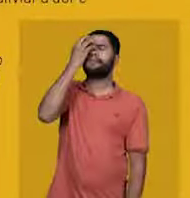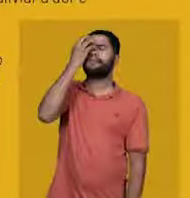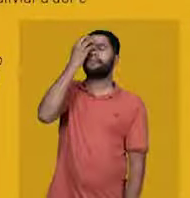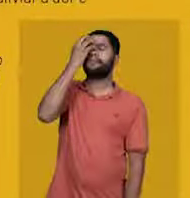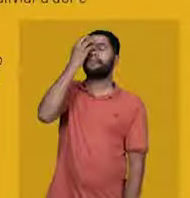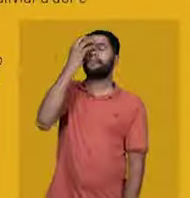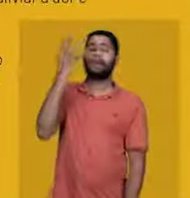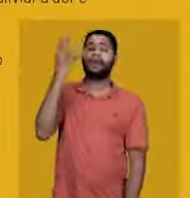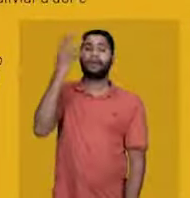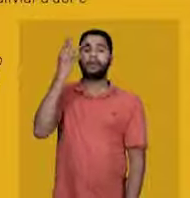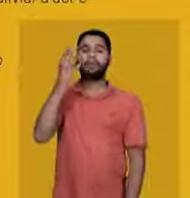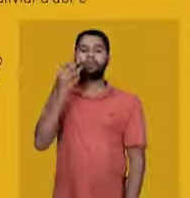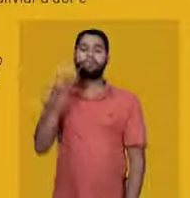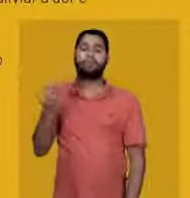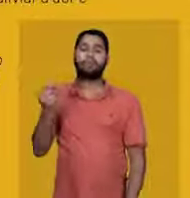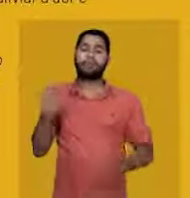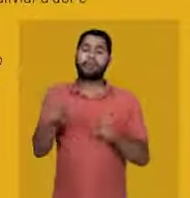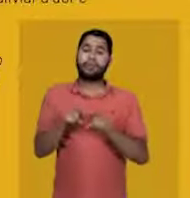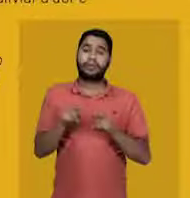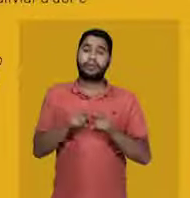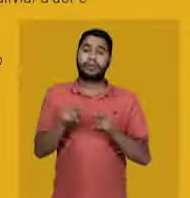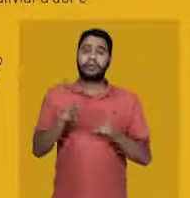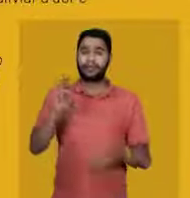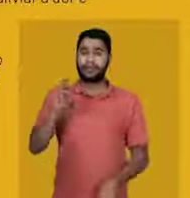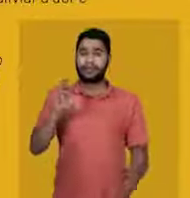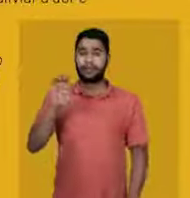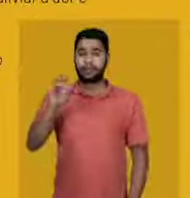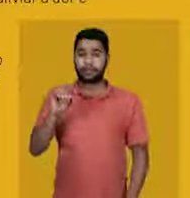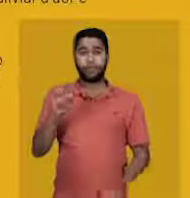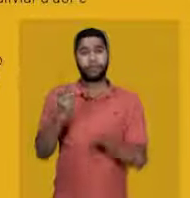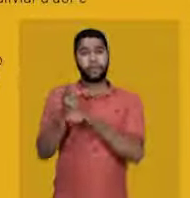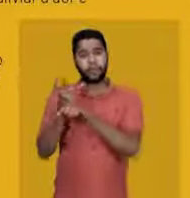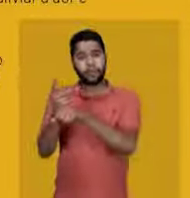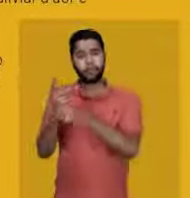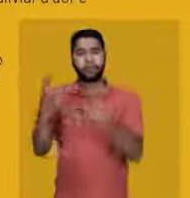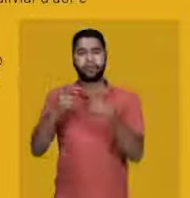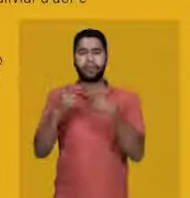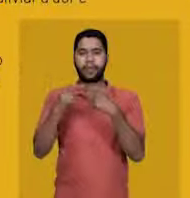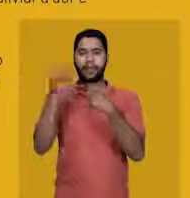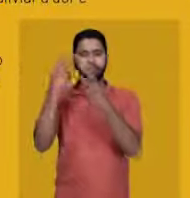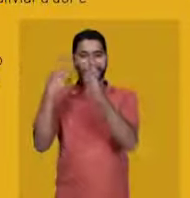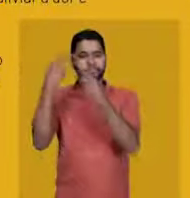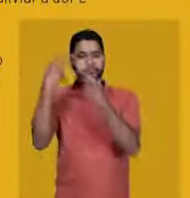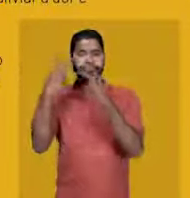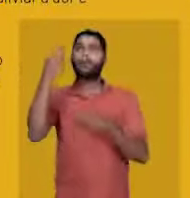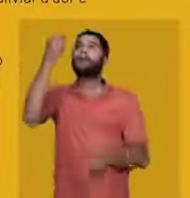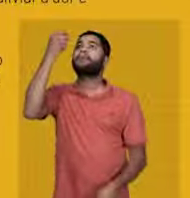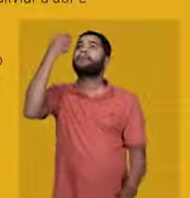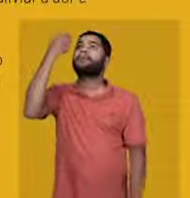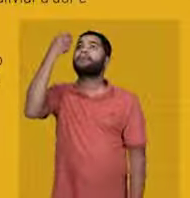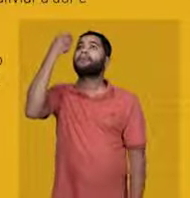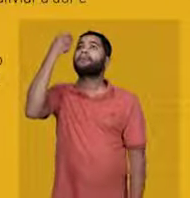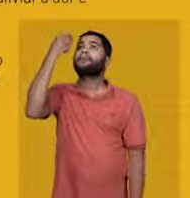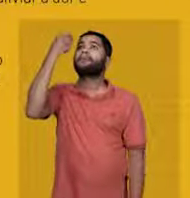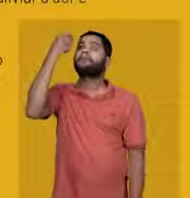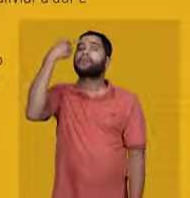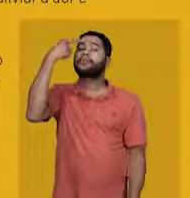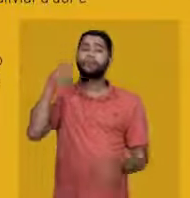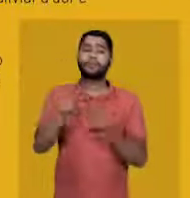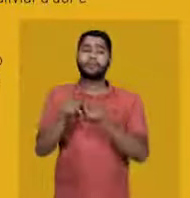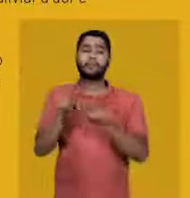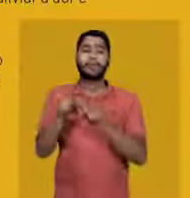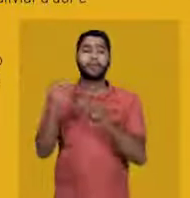e o desconforto. Em caso de terçol, deve-se procurar um oftalmologista para indicação de um colírio específico e